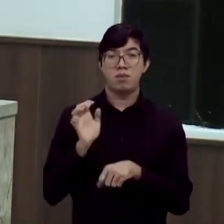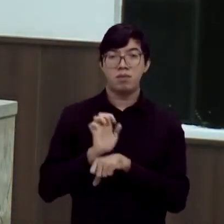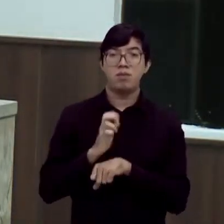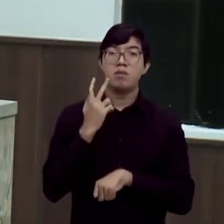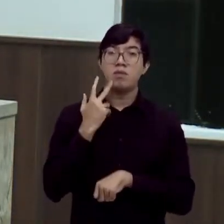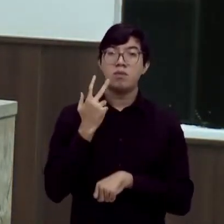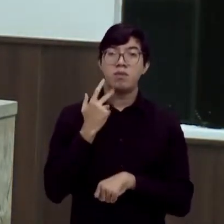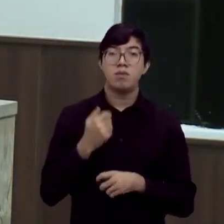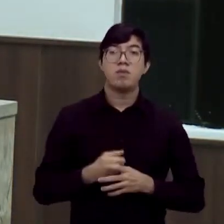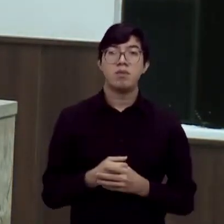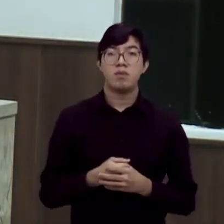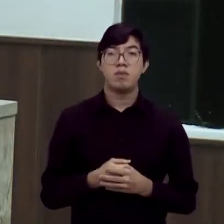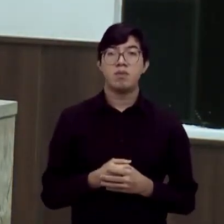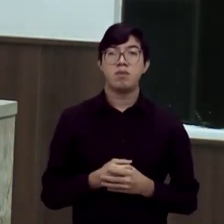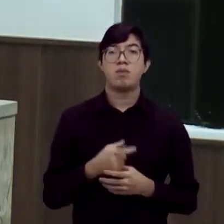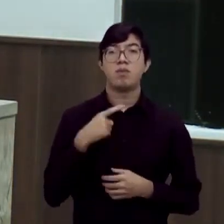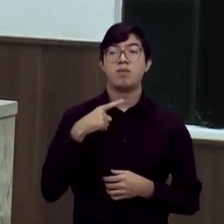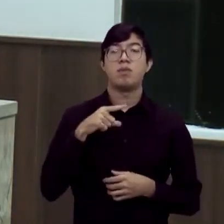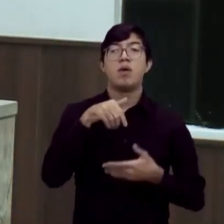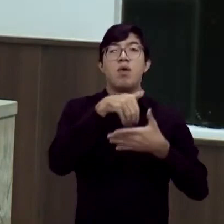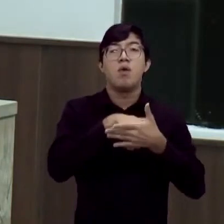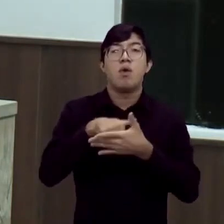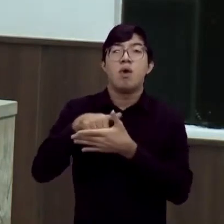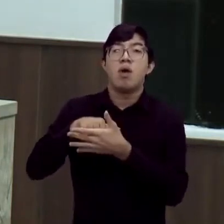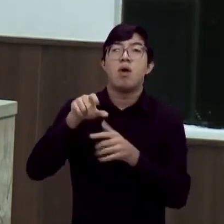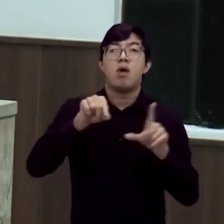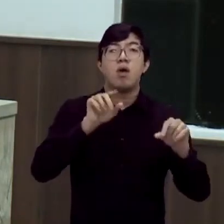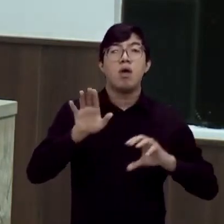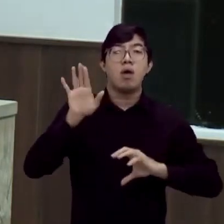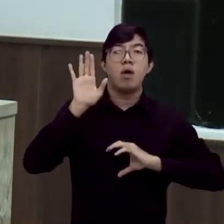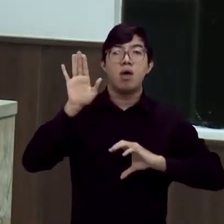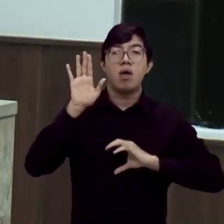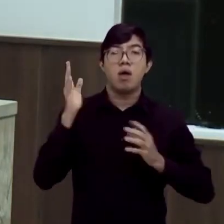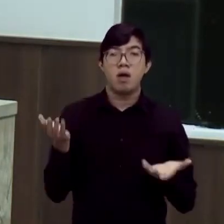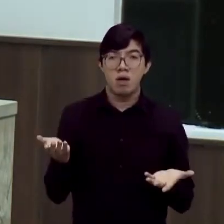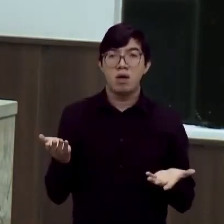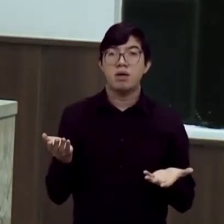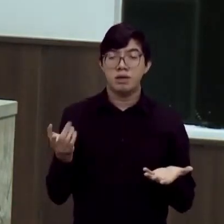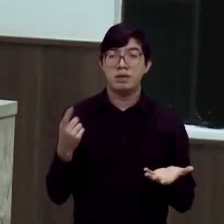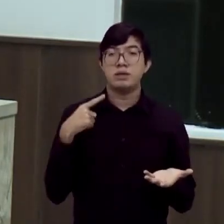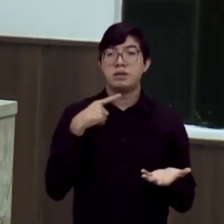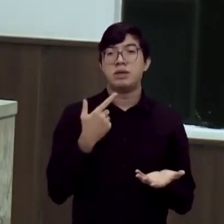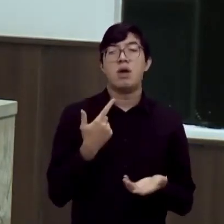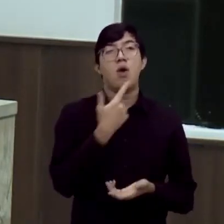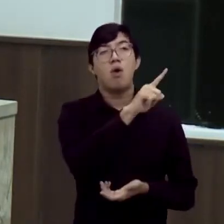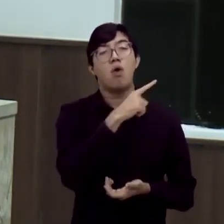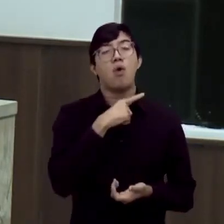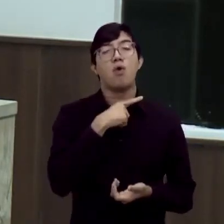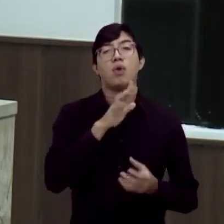na votação escolheram um candidato que nem os membros que tiveram a oportunidade de votar para a escolha do candidato a